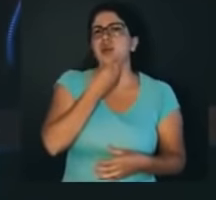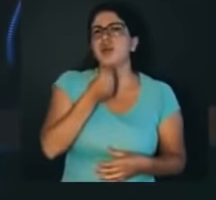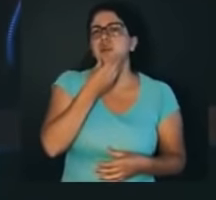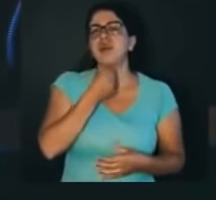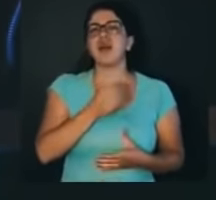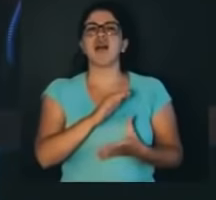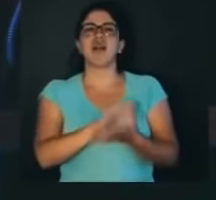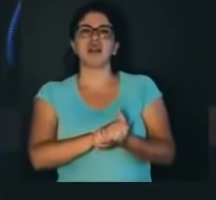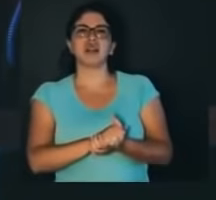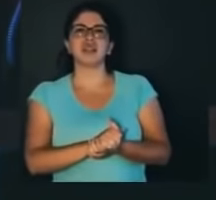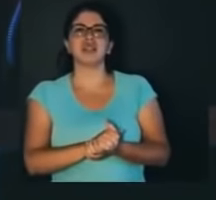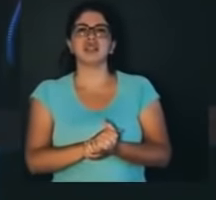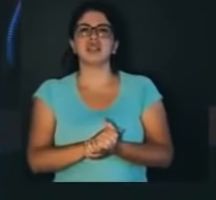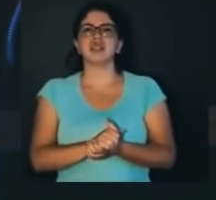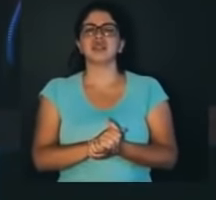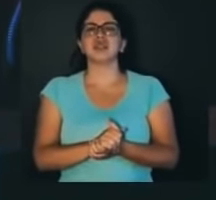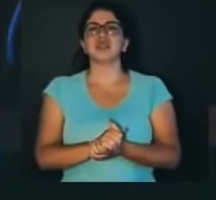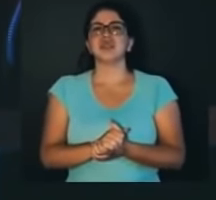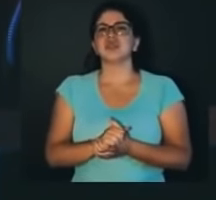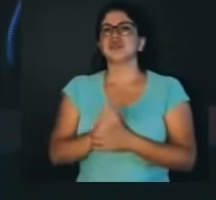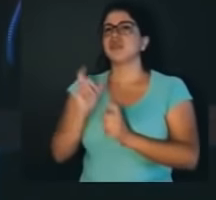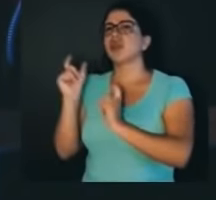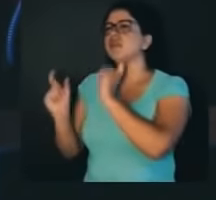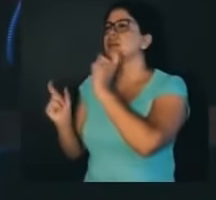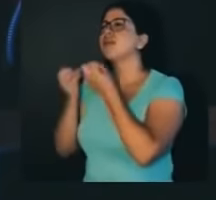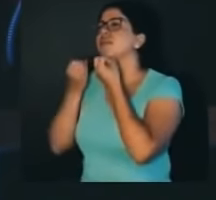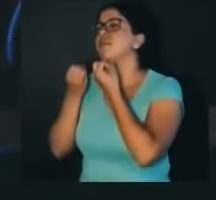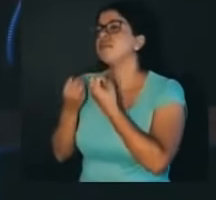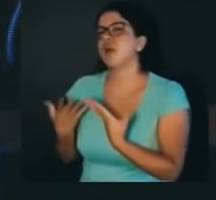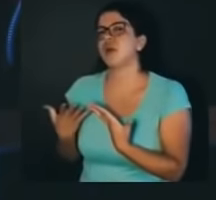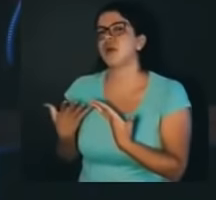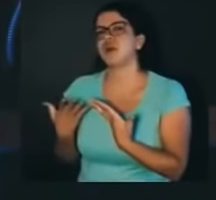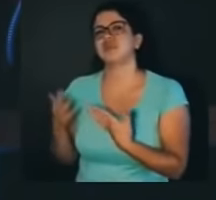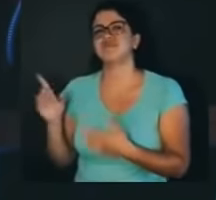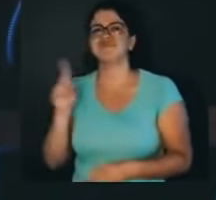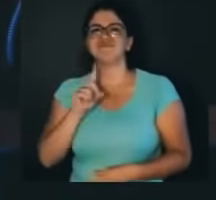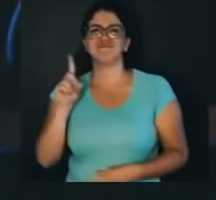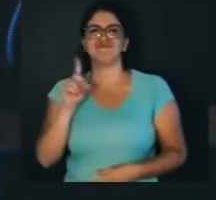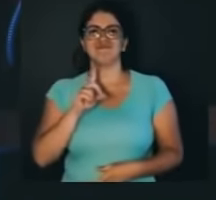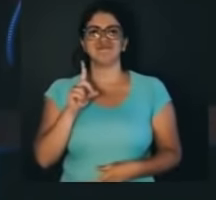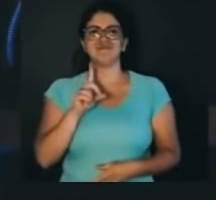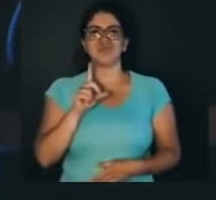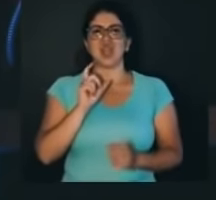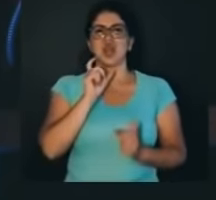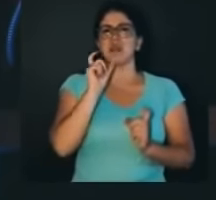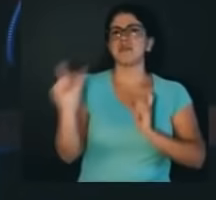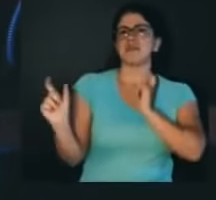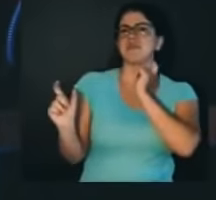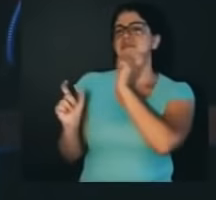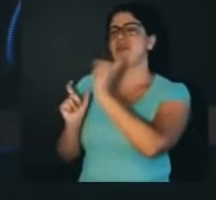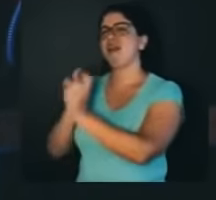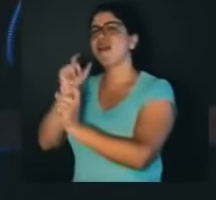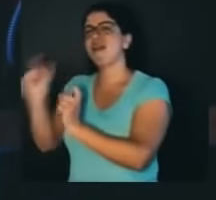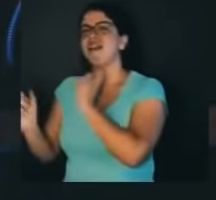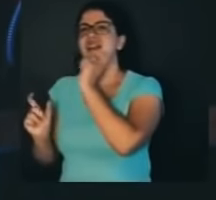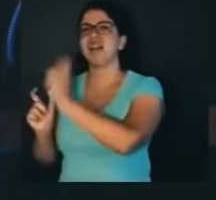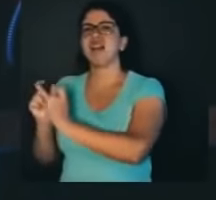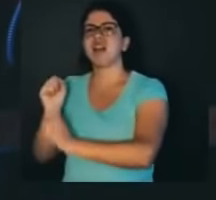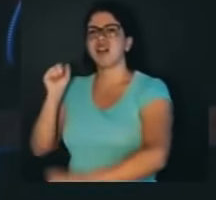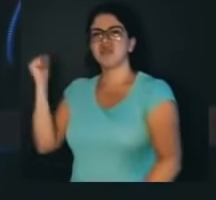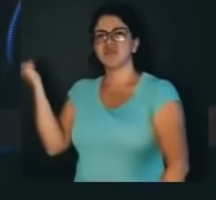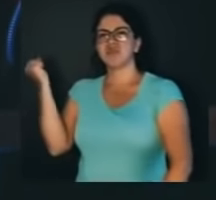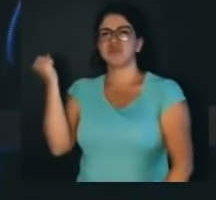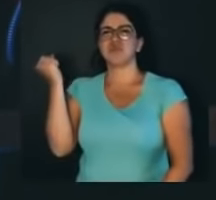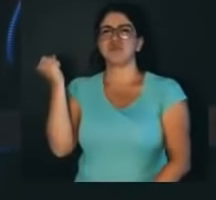falar palavras brandas para ela. O que ele tem em sua boca são palavras que vão marcar a esposa